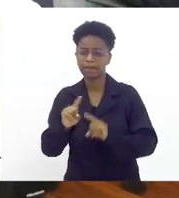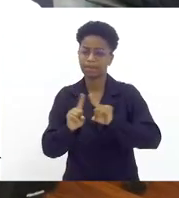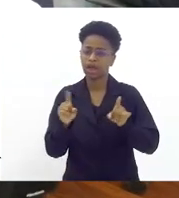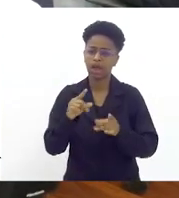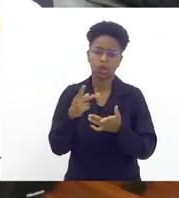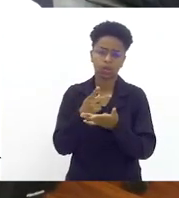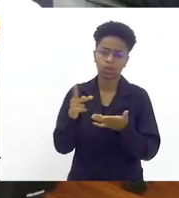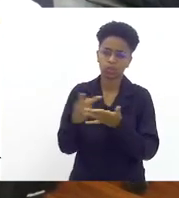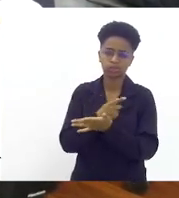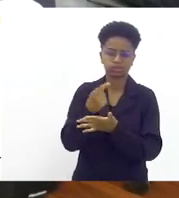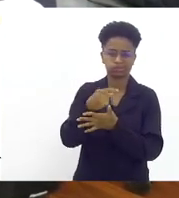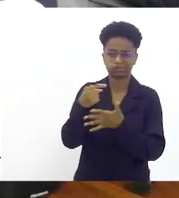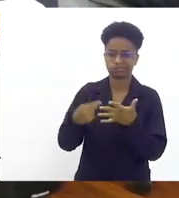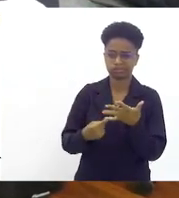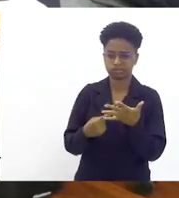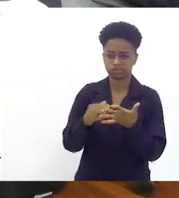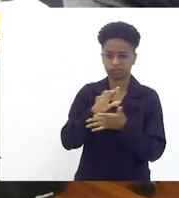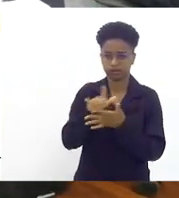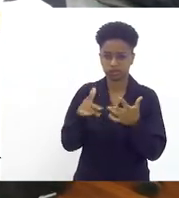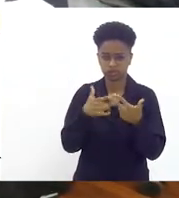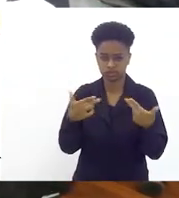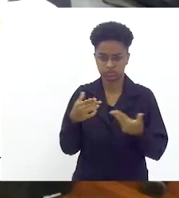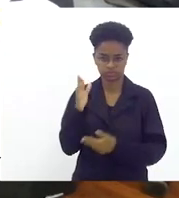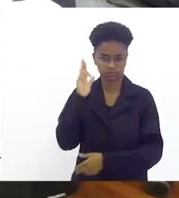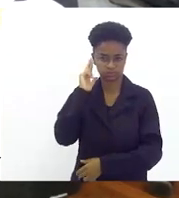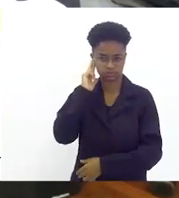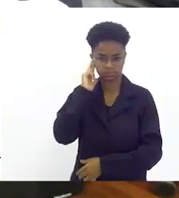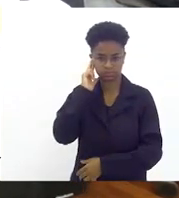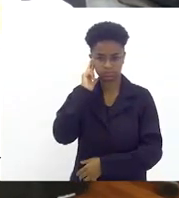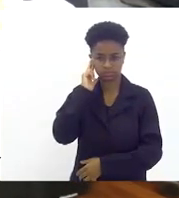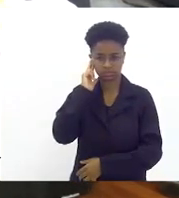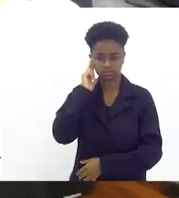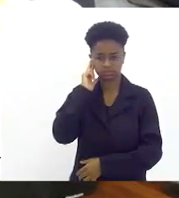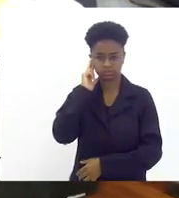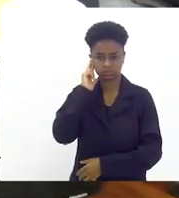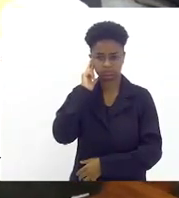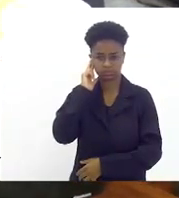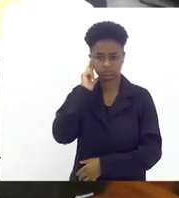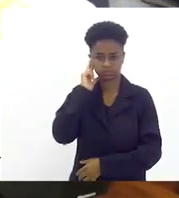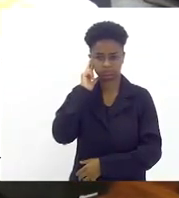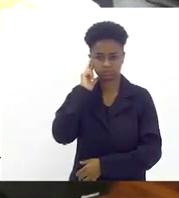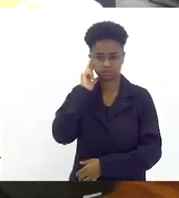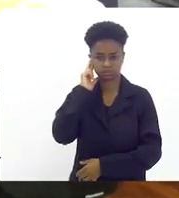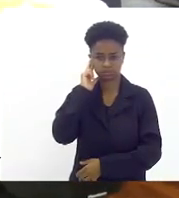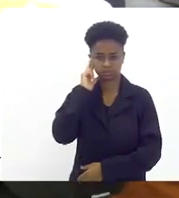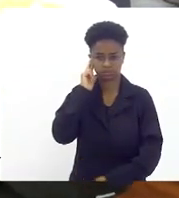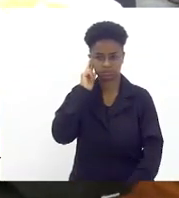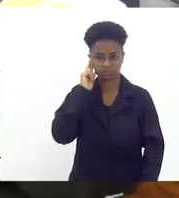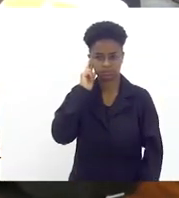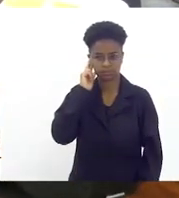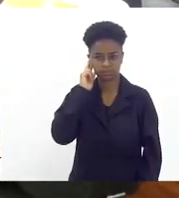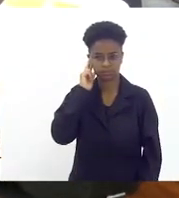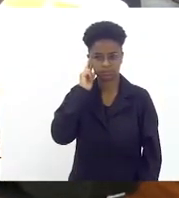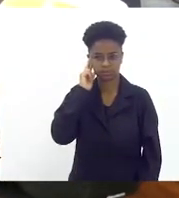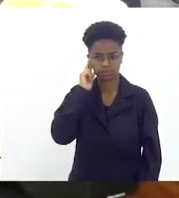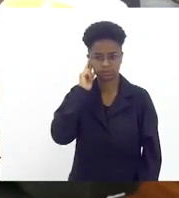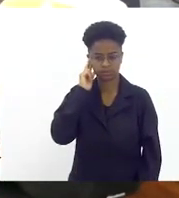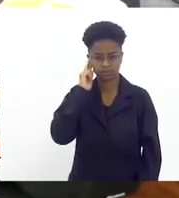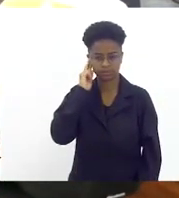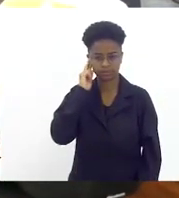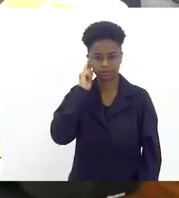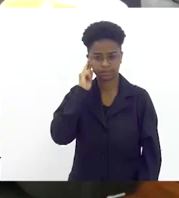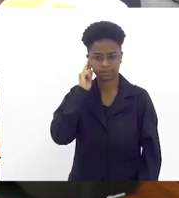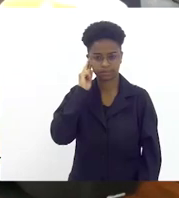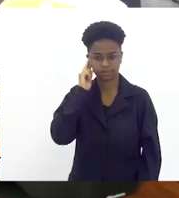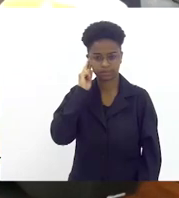também movimentando ali, né, os parlamentares que estavam na Câmara Municipal. Estive mais recentemente com a Tainá de Paulo, né, implantando políticas